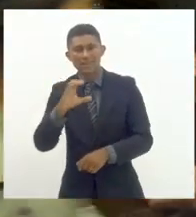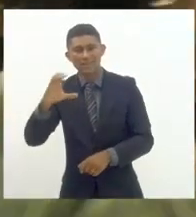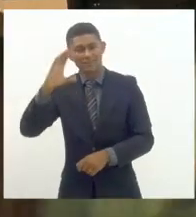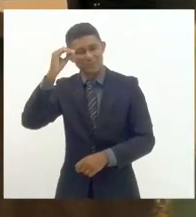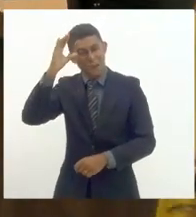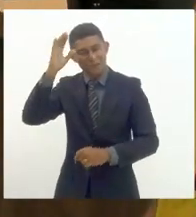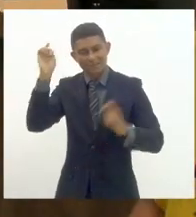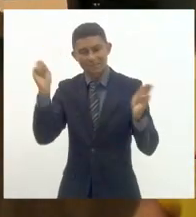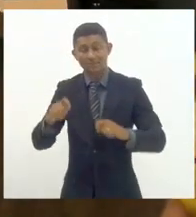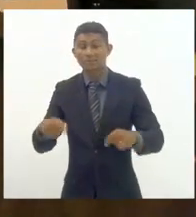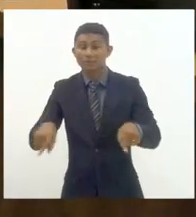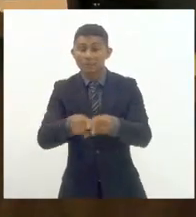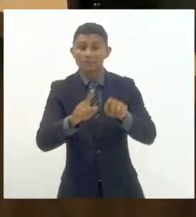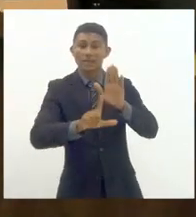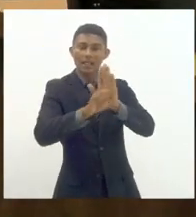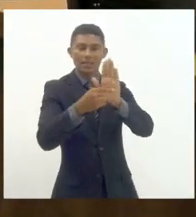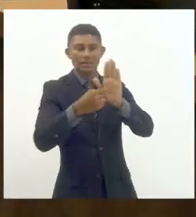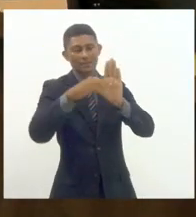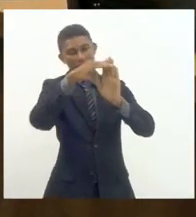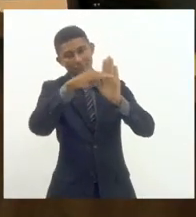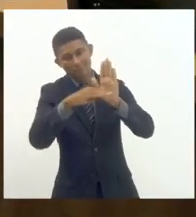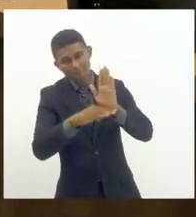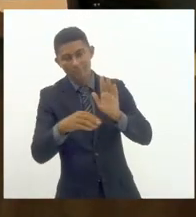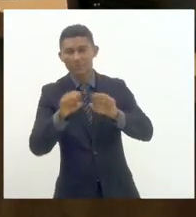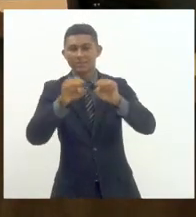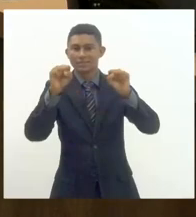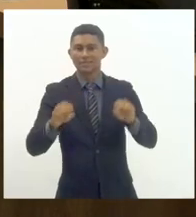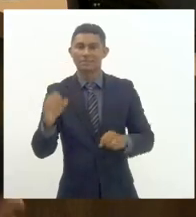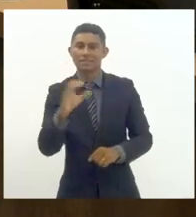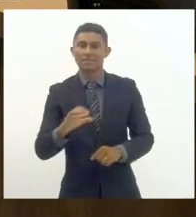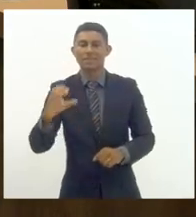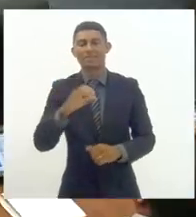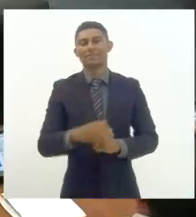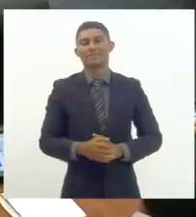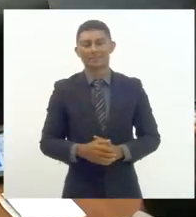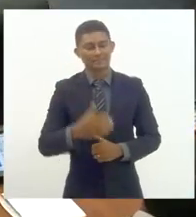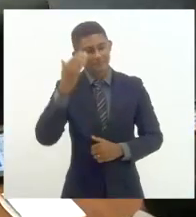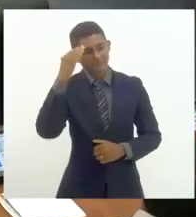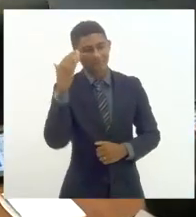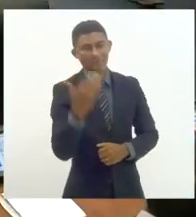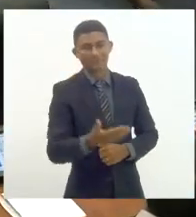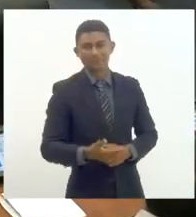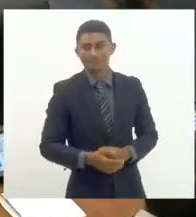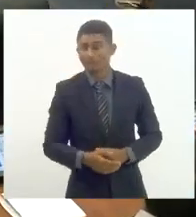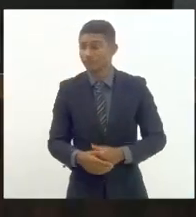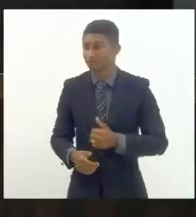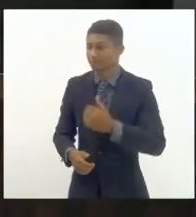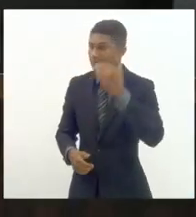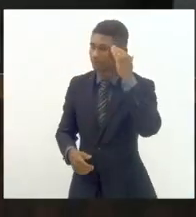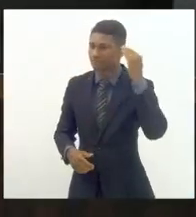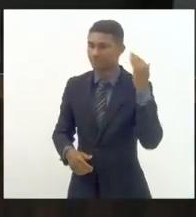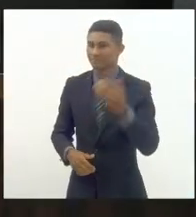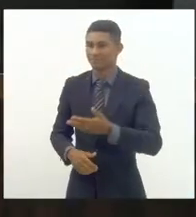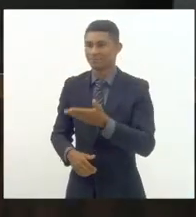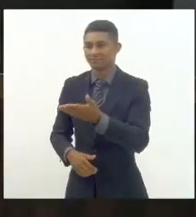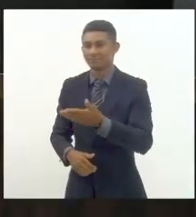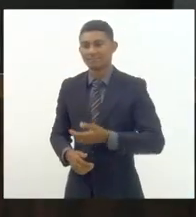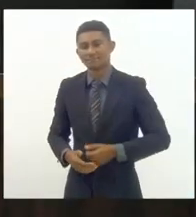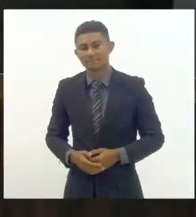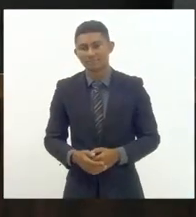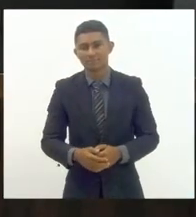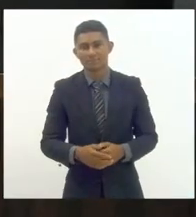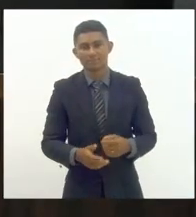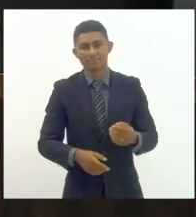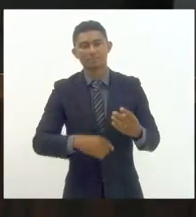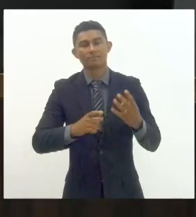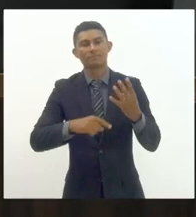lei que organiza o Sistema Estadual de Ciência, Tecnologia e Inovação. Era isso. Obrigado. Muito obrigado, deputado Valdec,